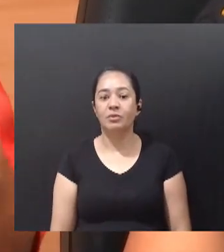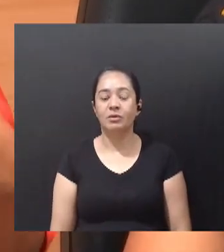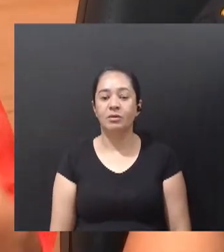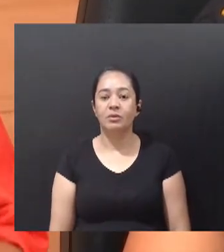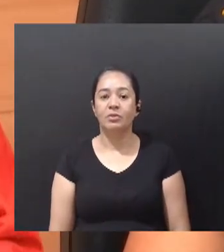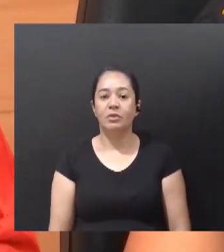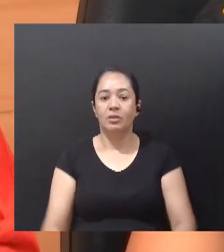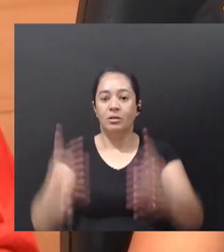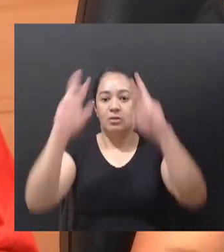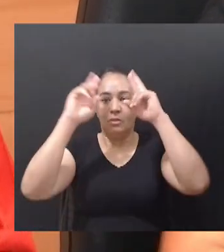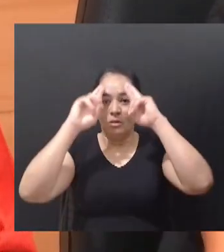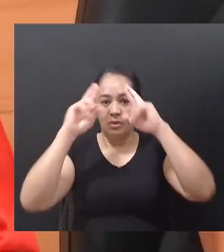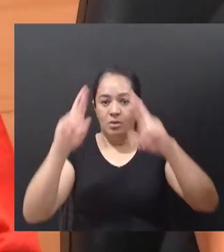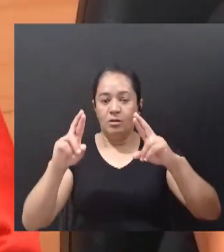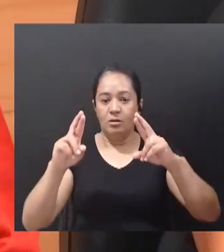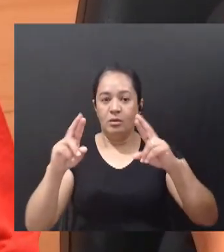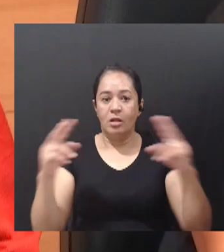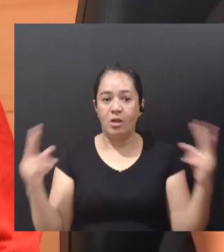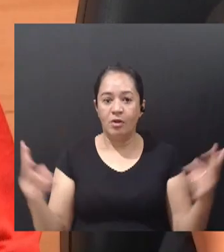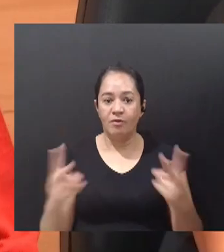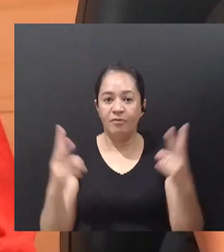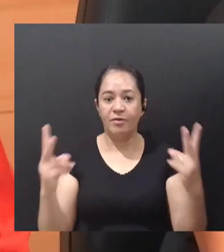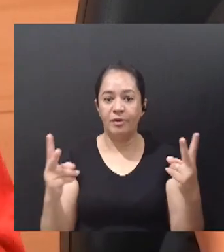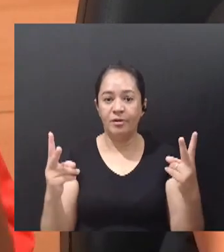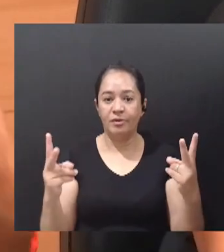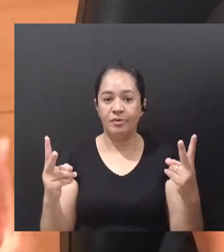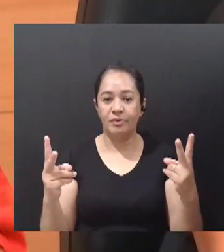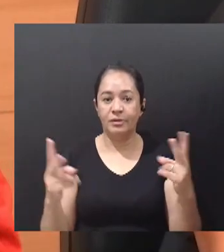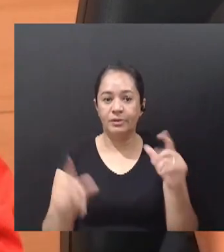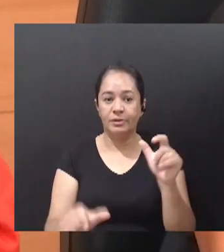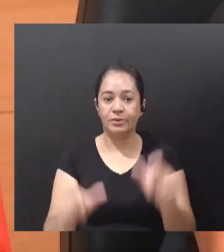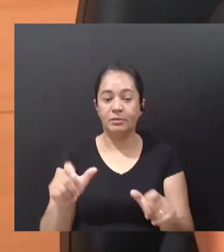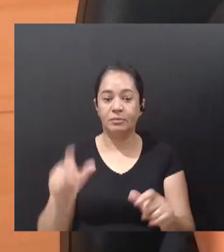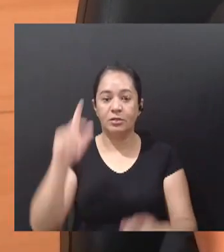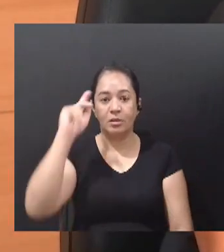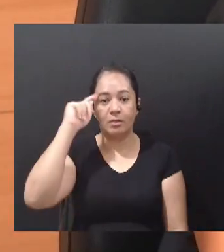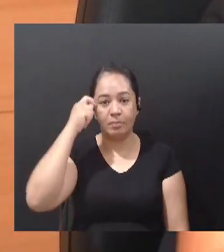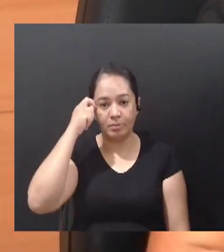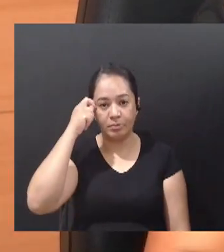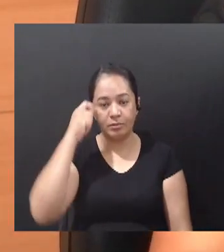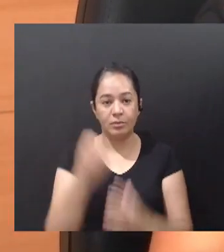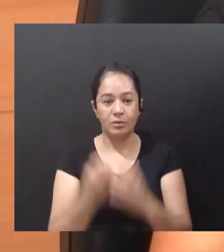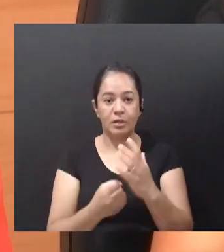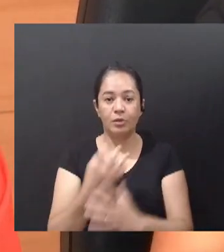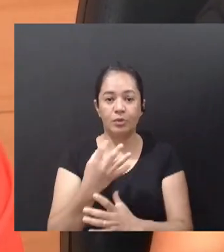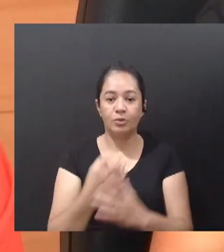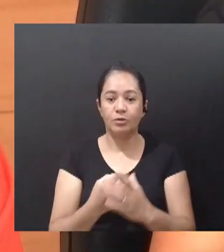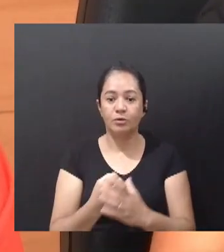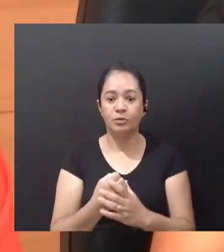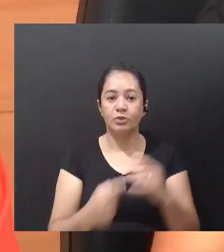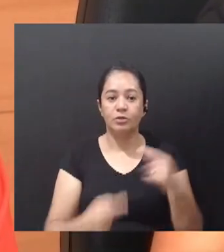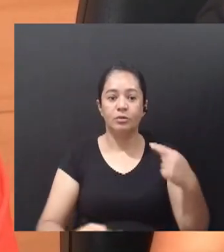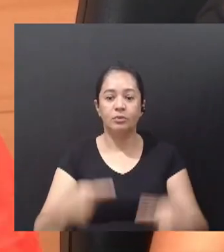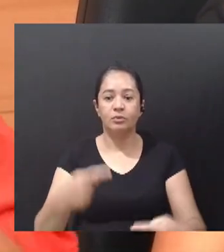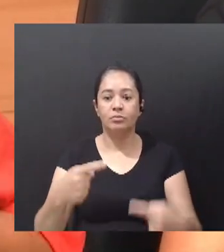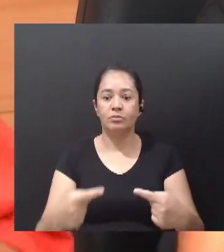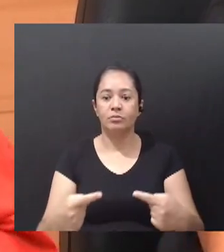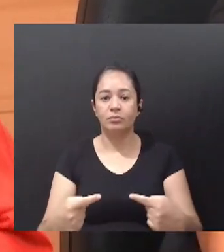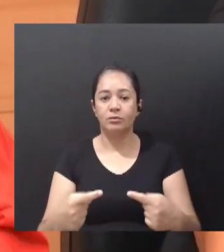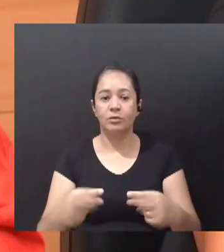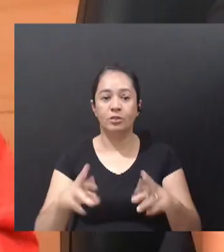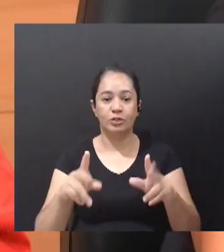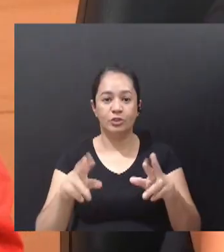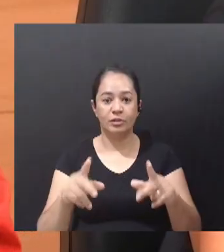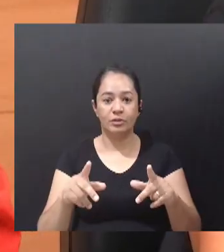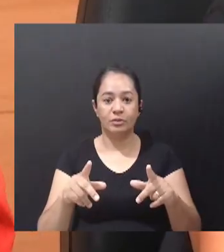à autovalorização das pessoas pretas e da construção de uma política diferente. A saída não está